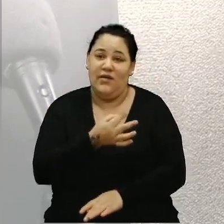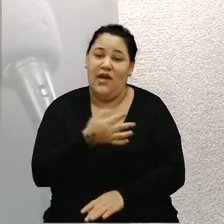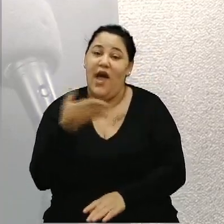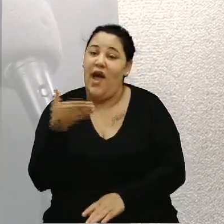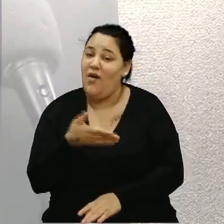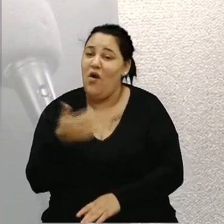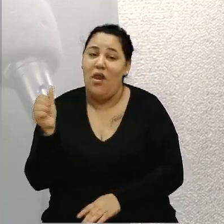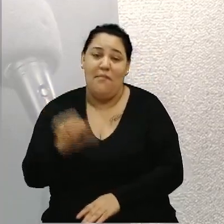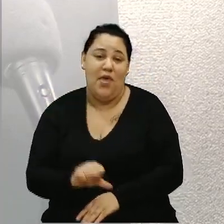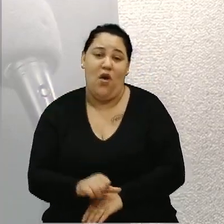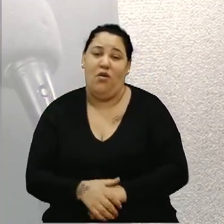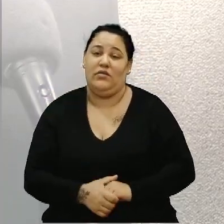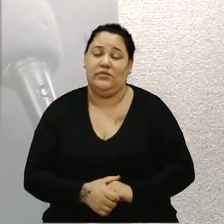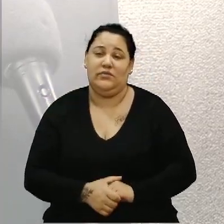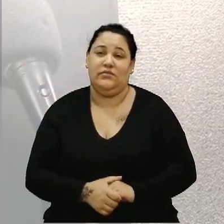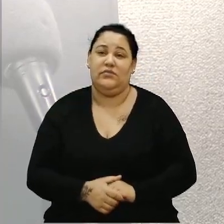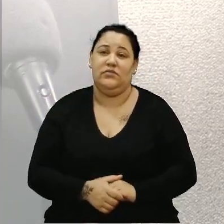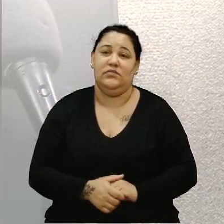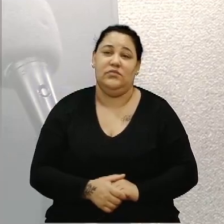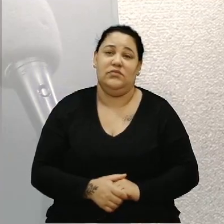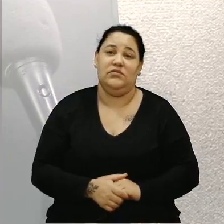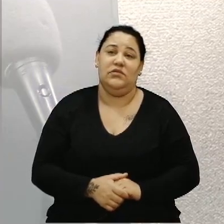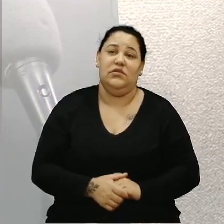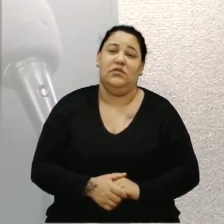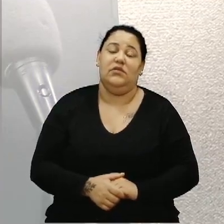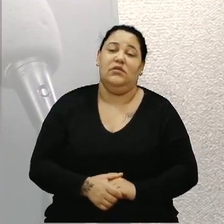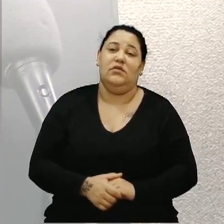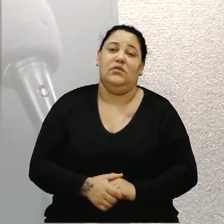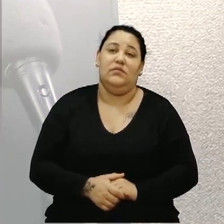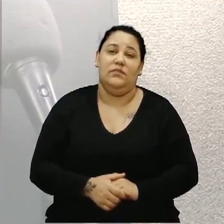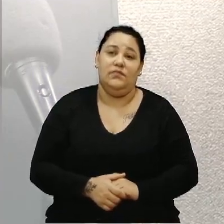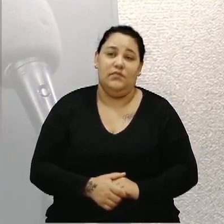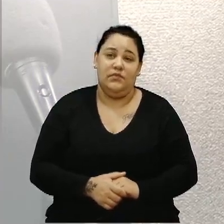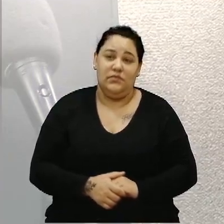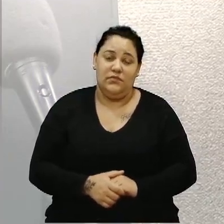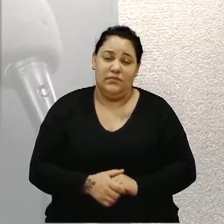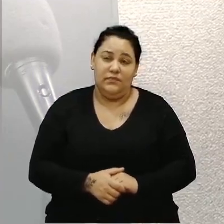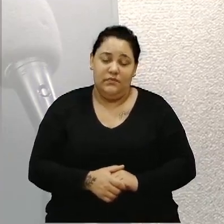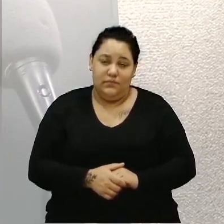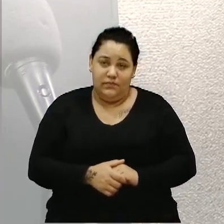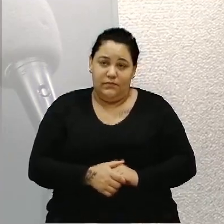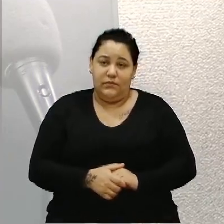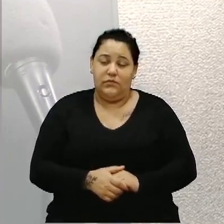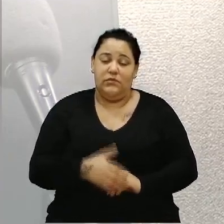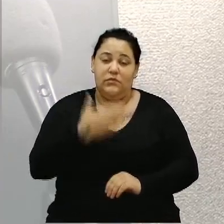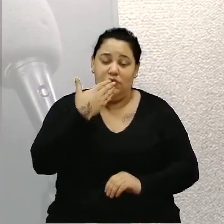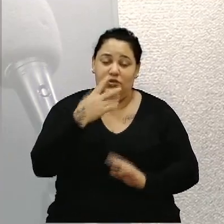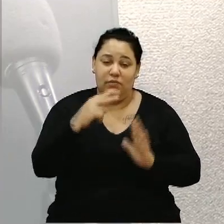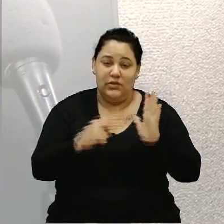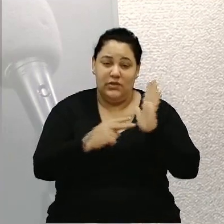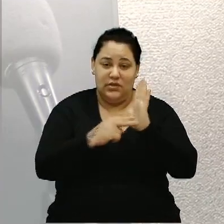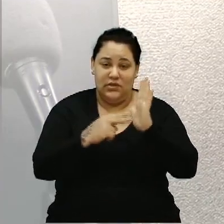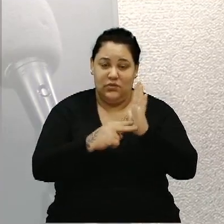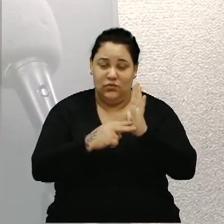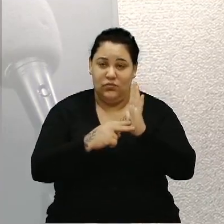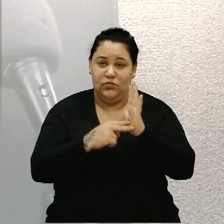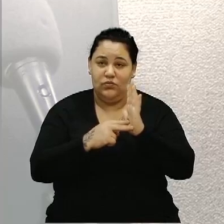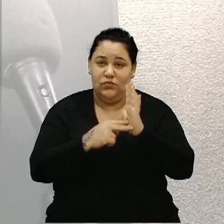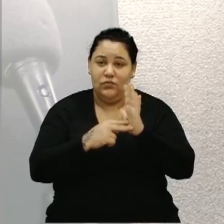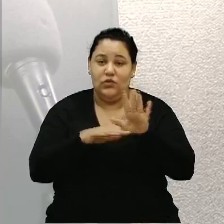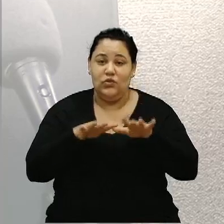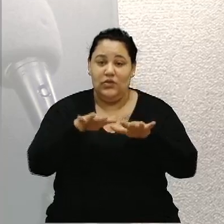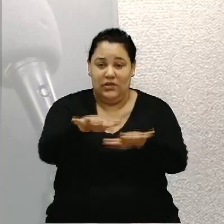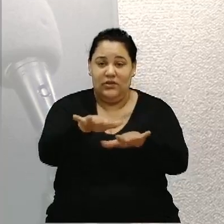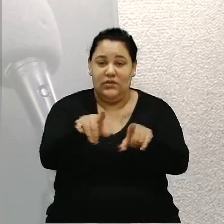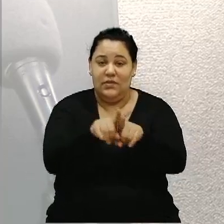agravado. Nós pedimos também uma atenção especial do trânsito quanto o acesso para pais que largam